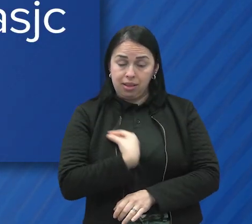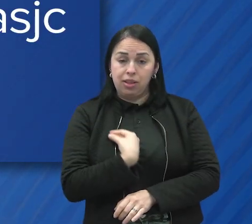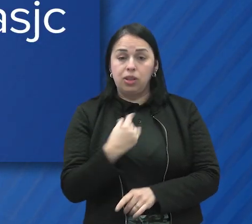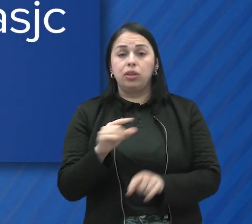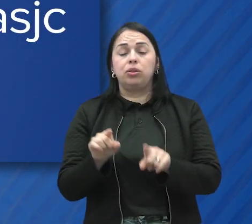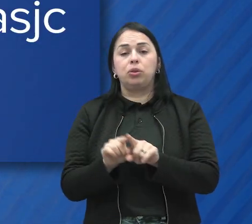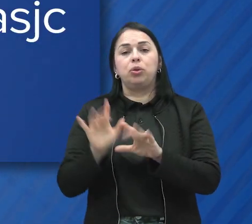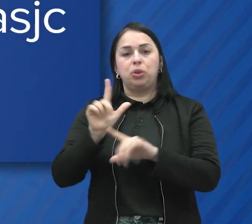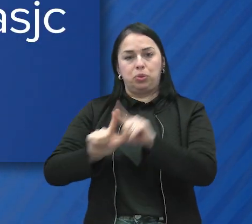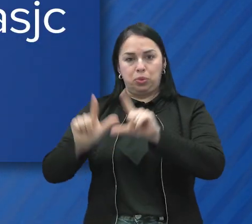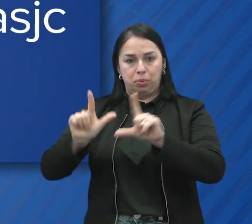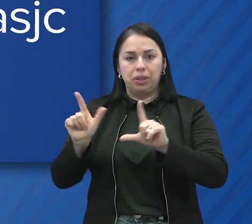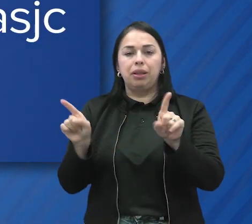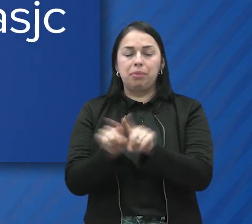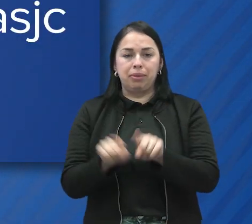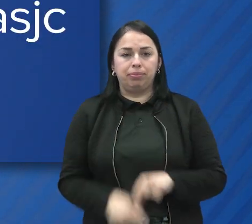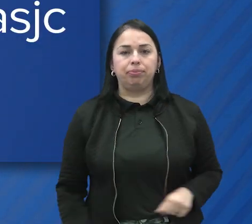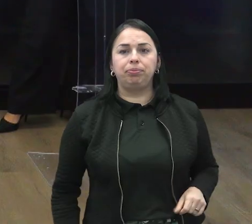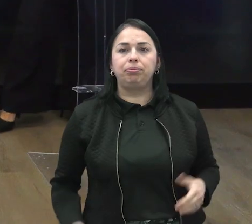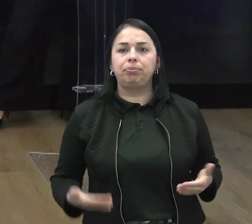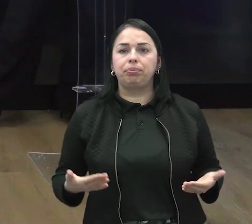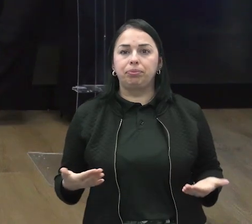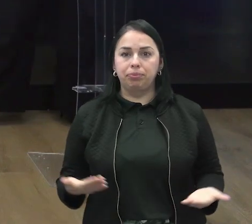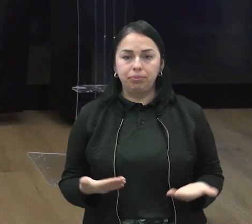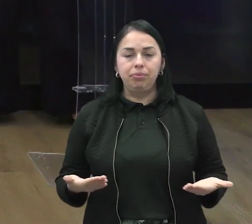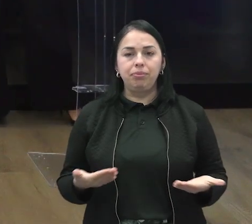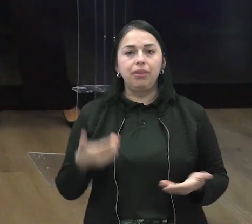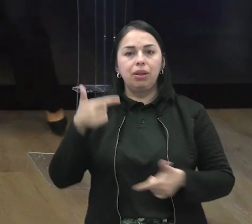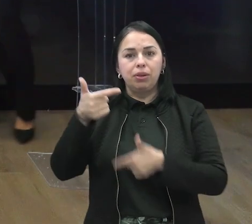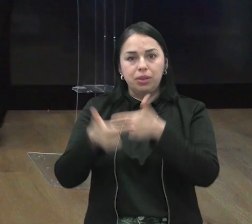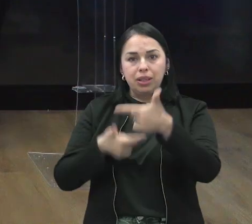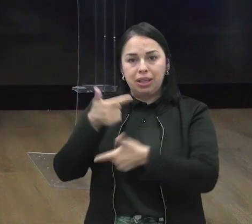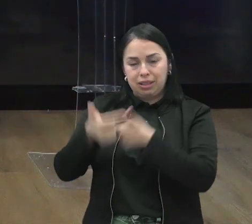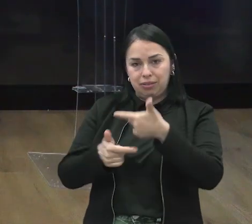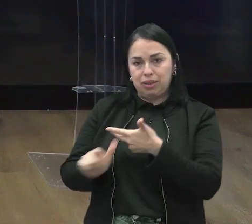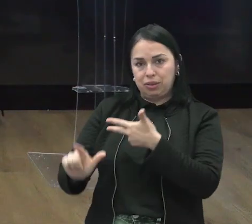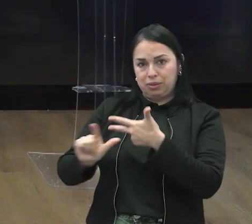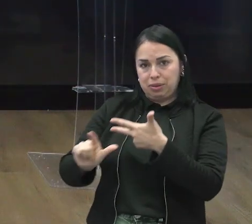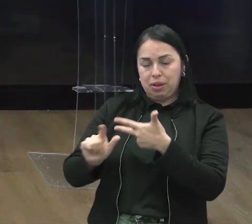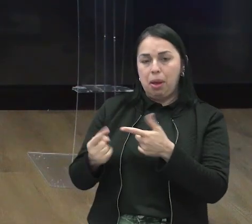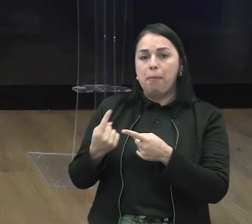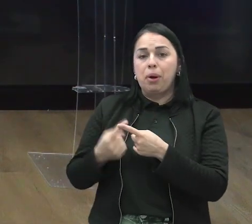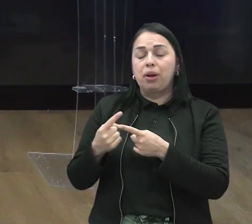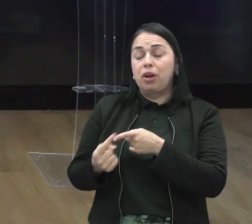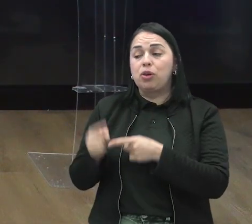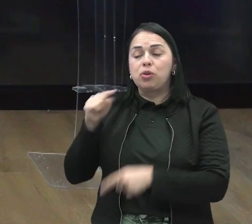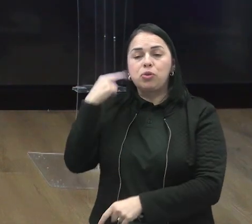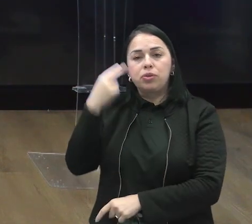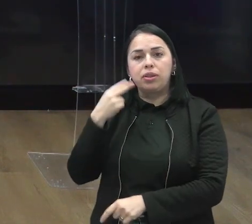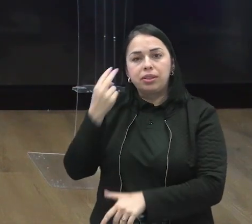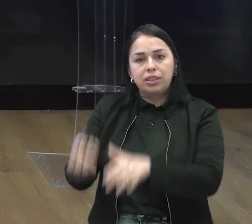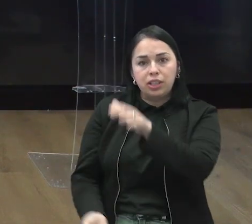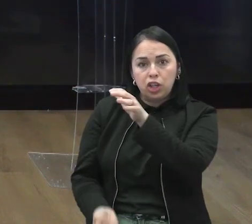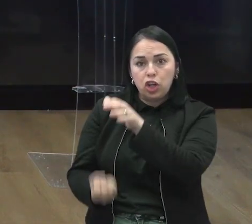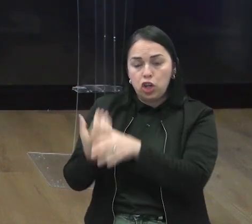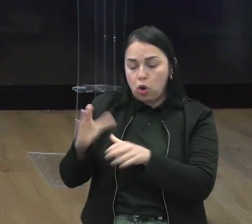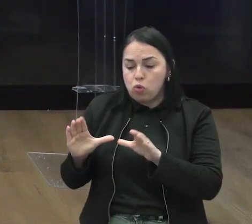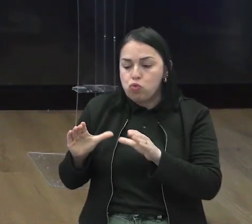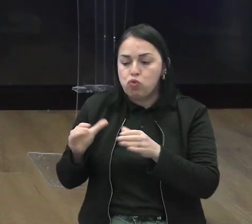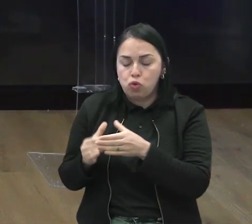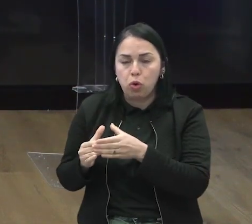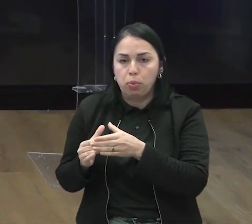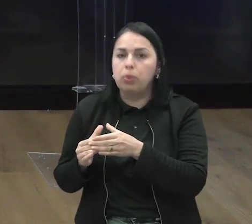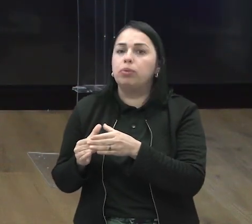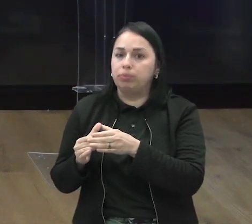na íntegra, no nosso canal do YouTube. A gente segue falando sobre o trabalho do Legislativo porque os vereadores criaram